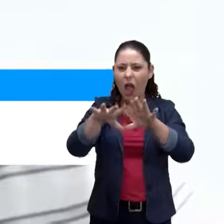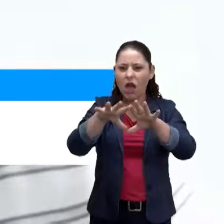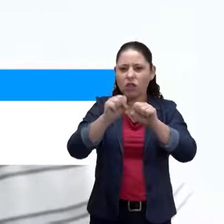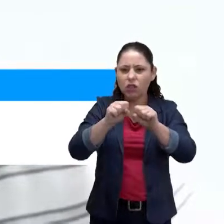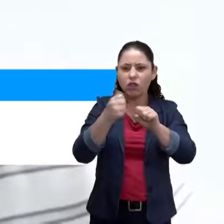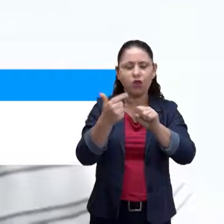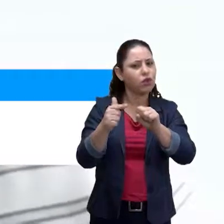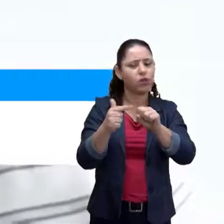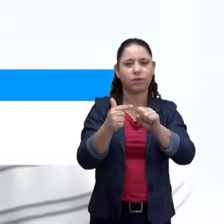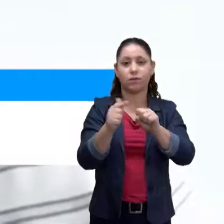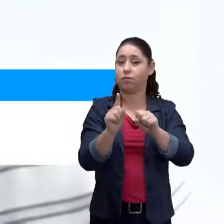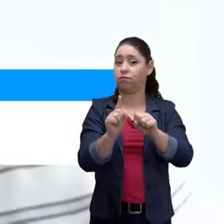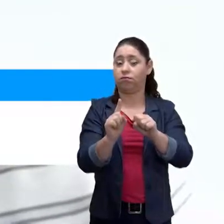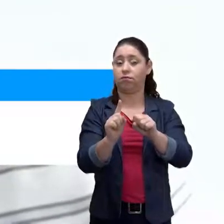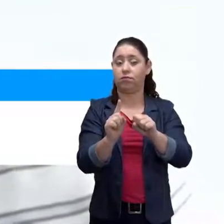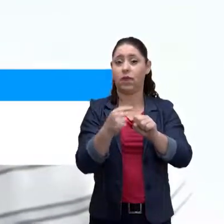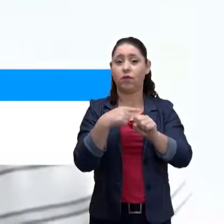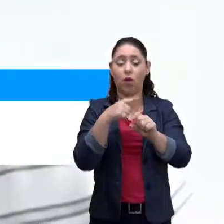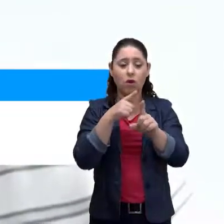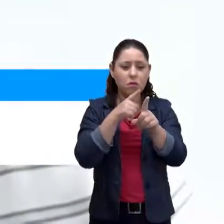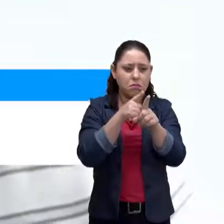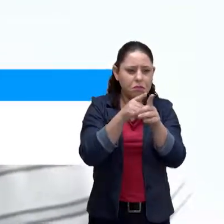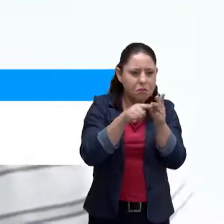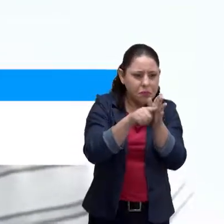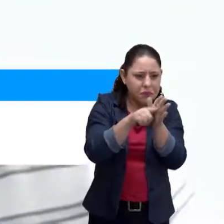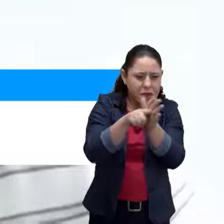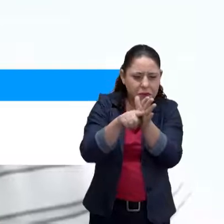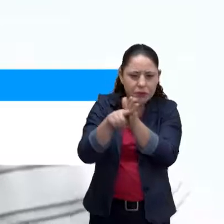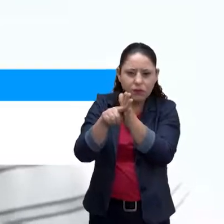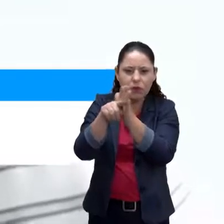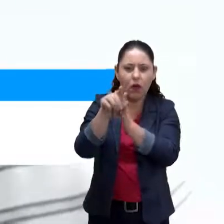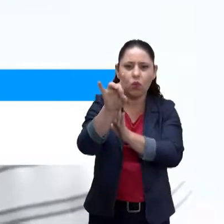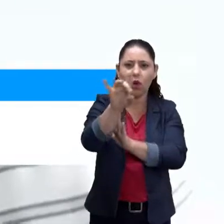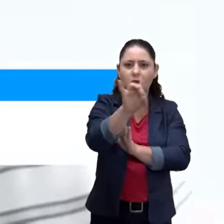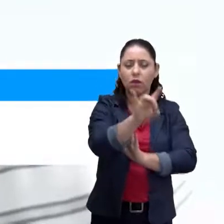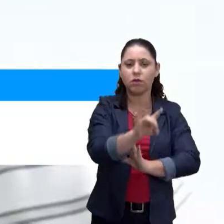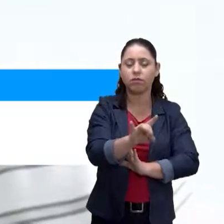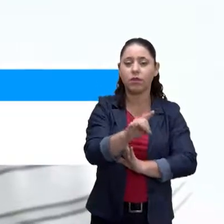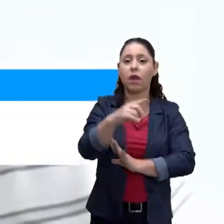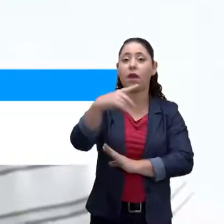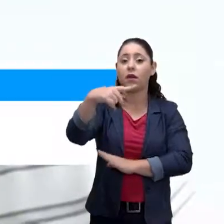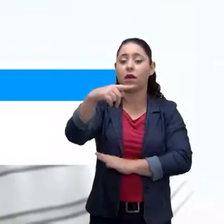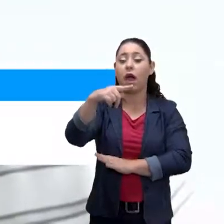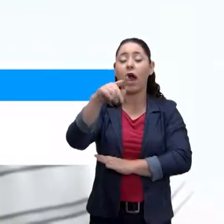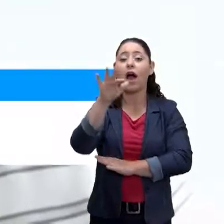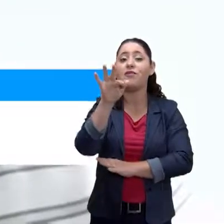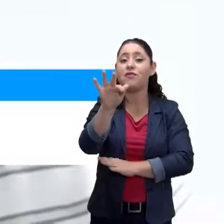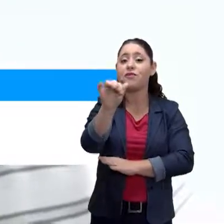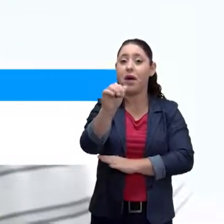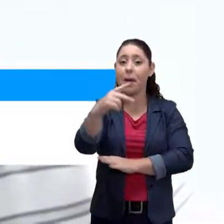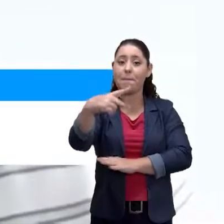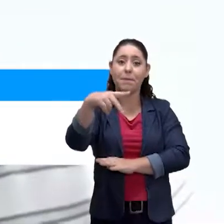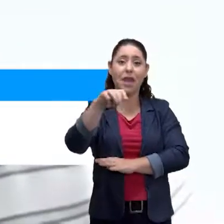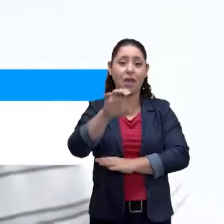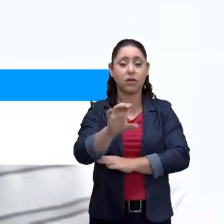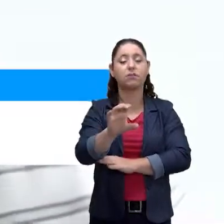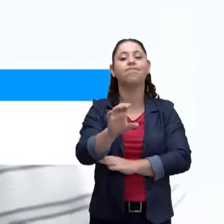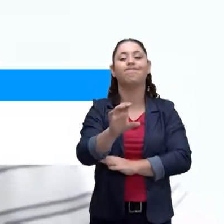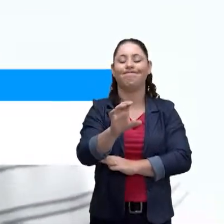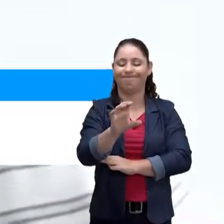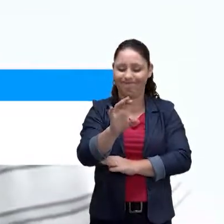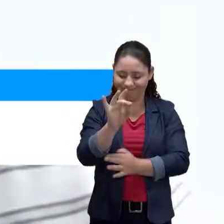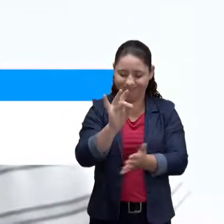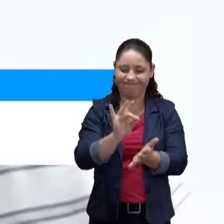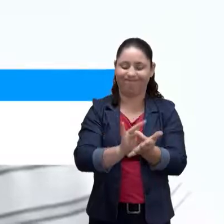desses documentos. Foi checado caso a caso, a FAPEC reconheceu que havia